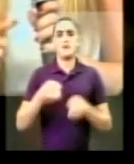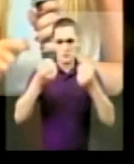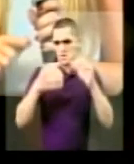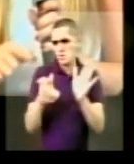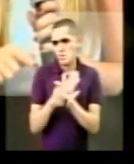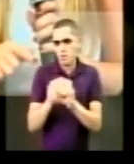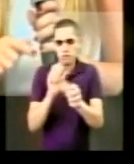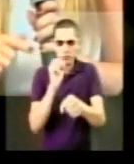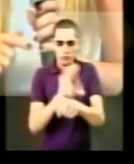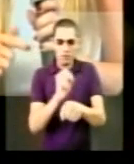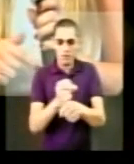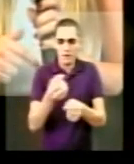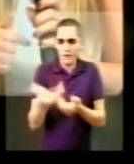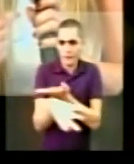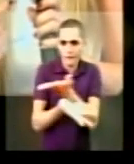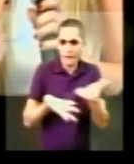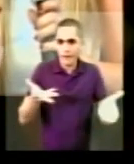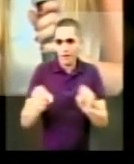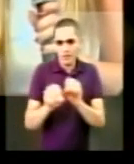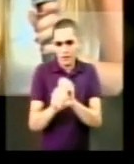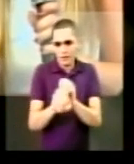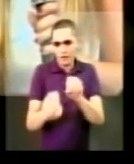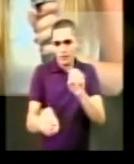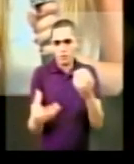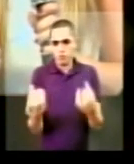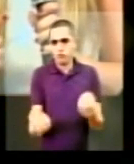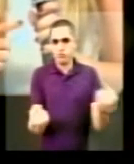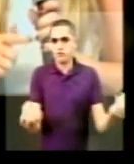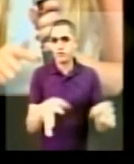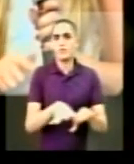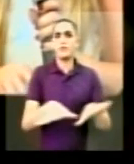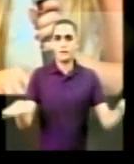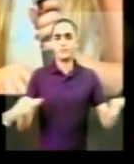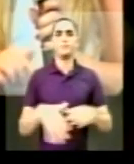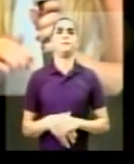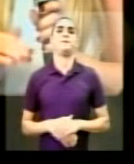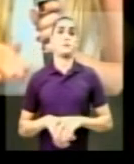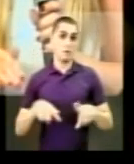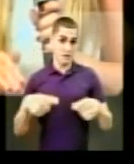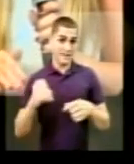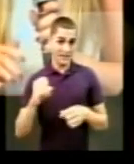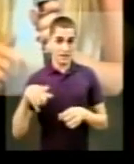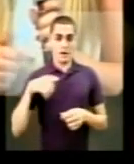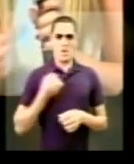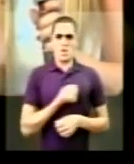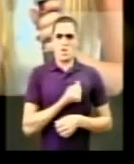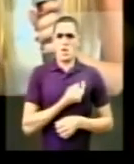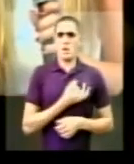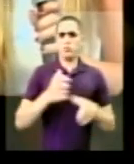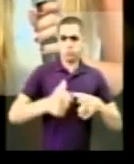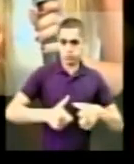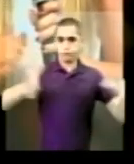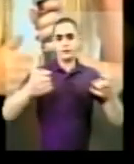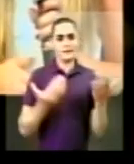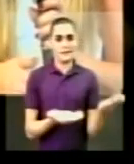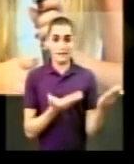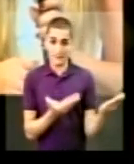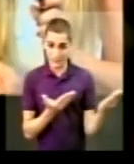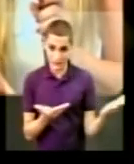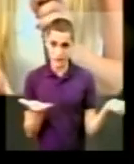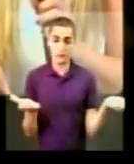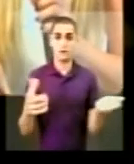vírus. Mas também, se eu tenho um grande número de suspeitos, eu tenho uma positividade mediana, eu vou ter muitos casos, porque